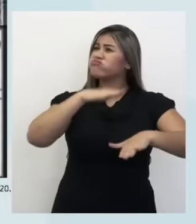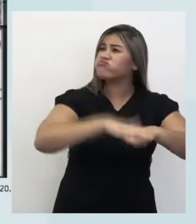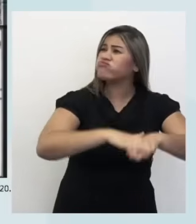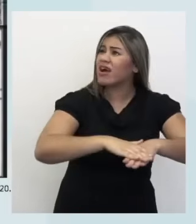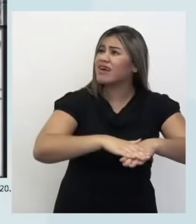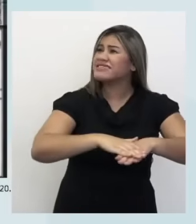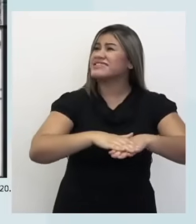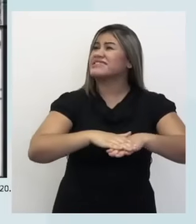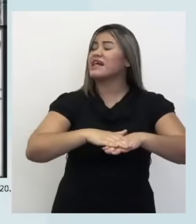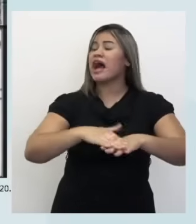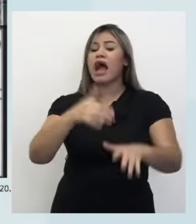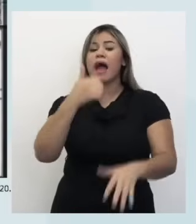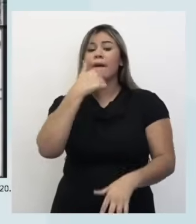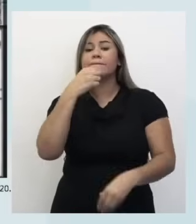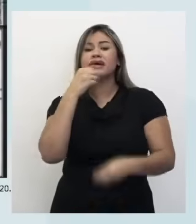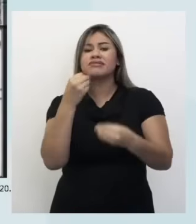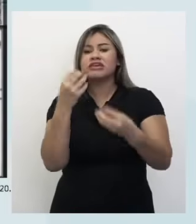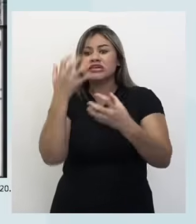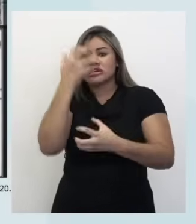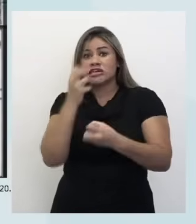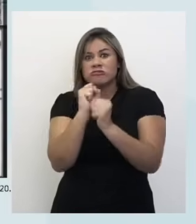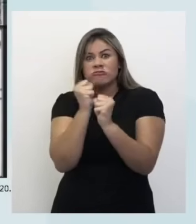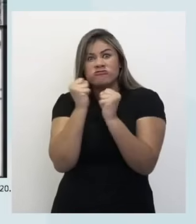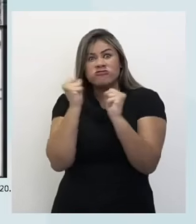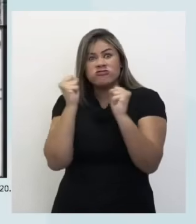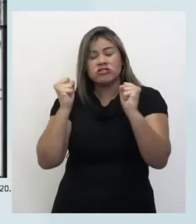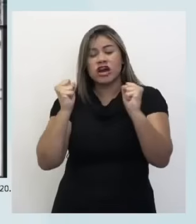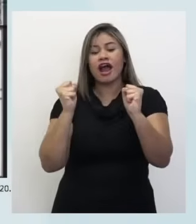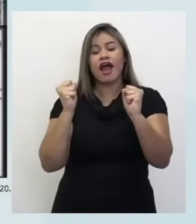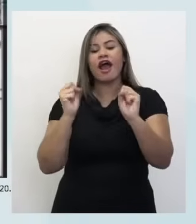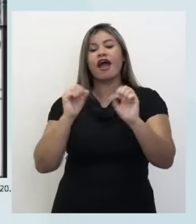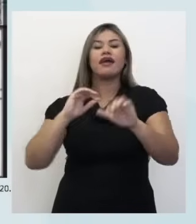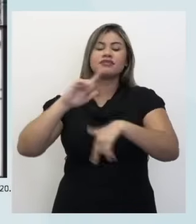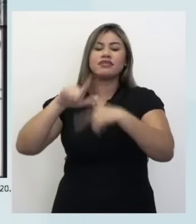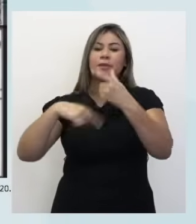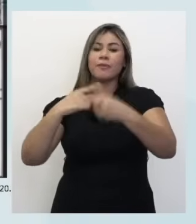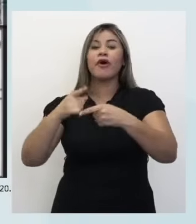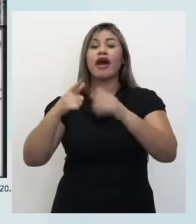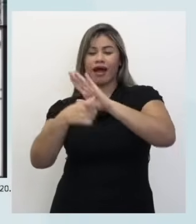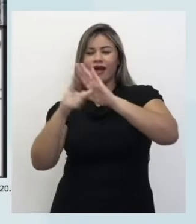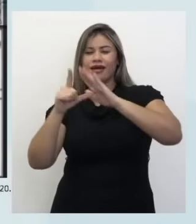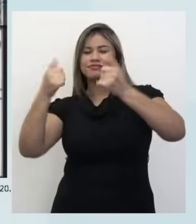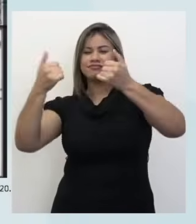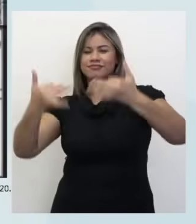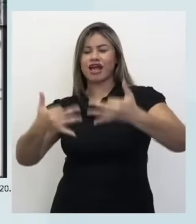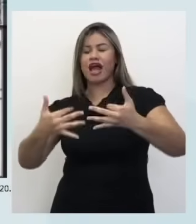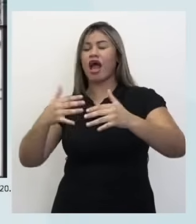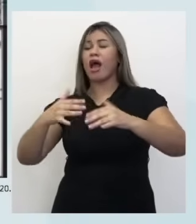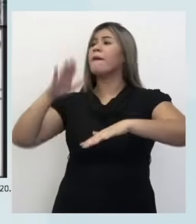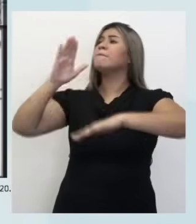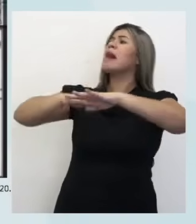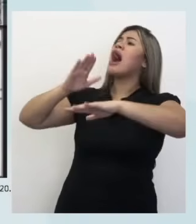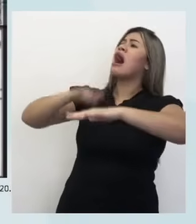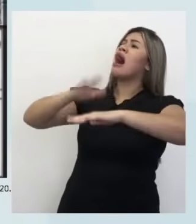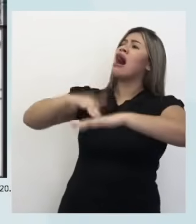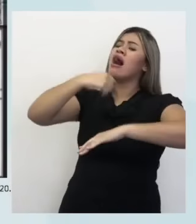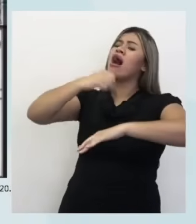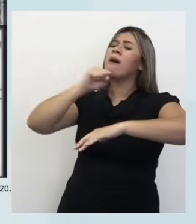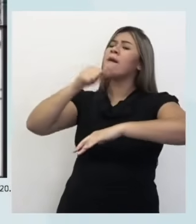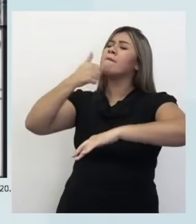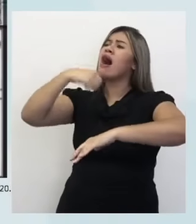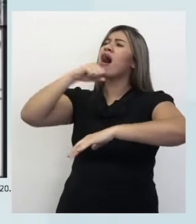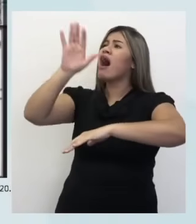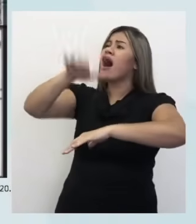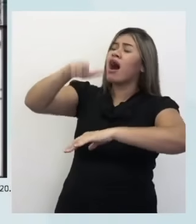meus pés. A mãe já tava fula da vida. Aí depois ele fala, mãe, pare de berrar, Calvin. Se